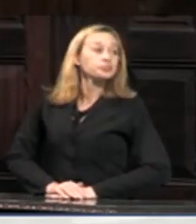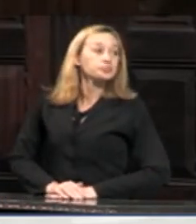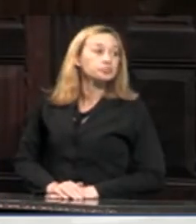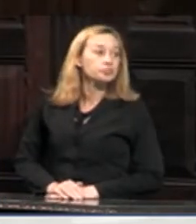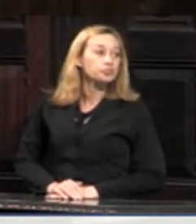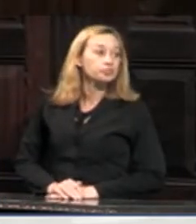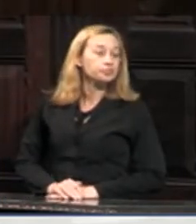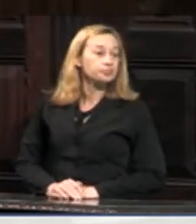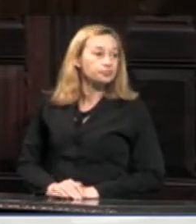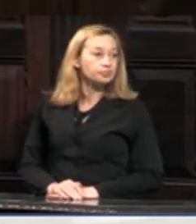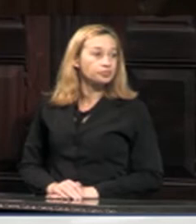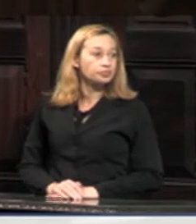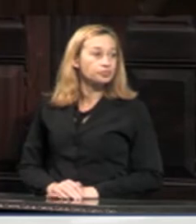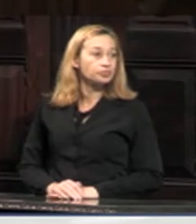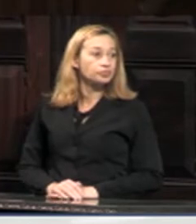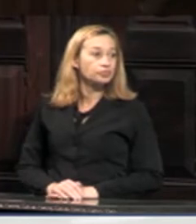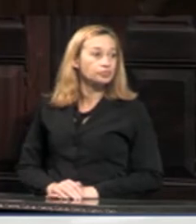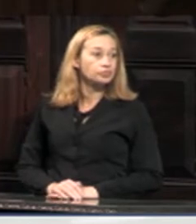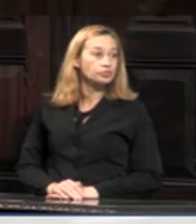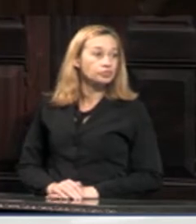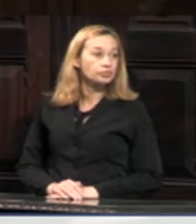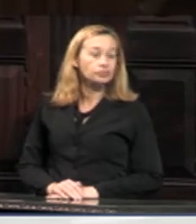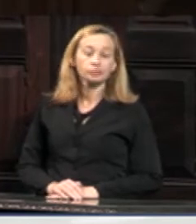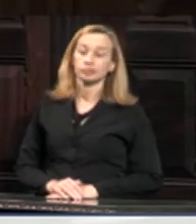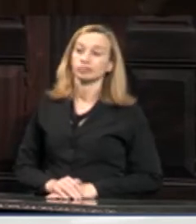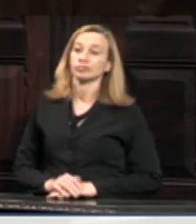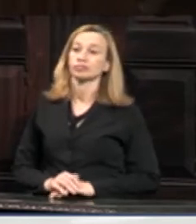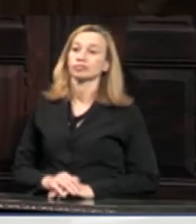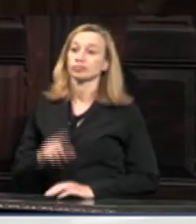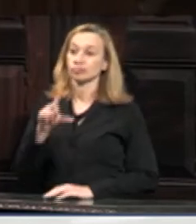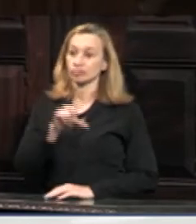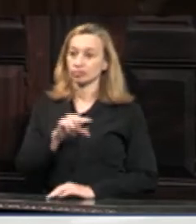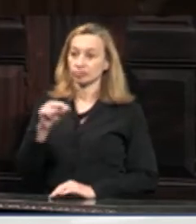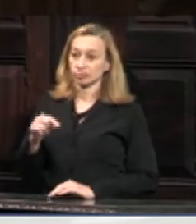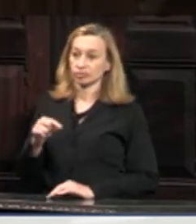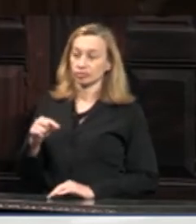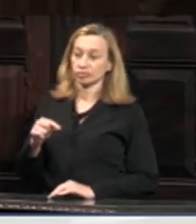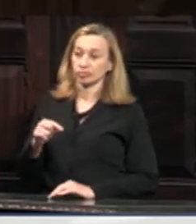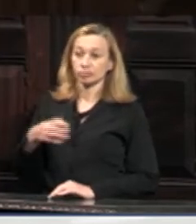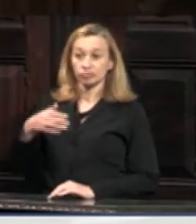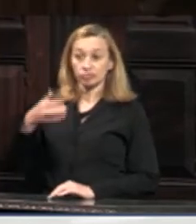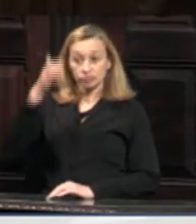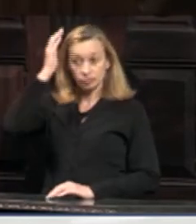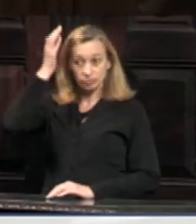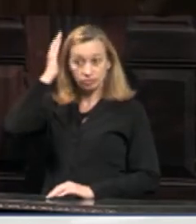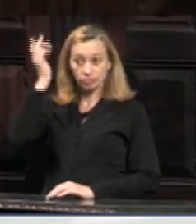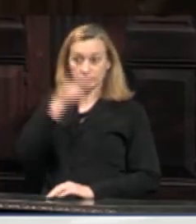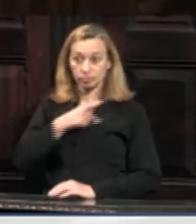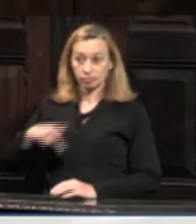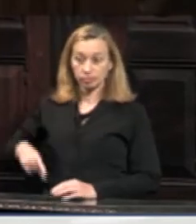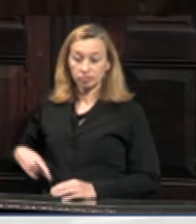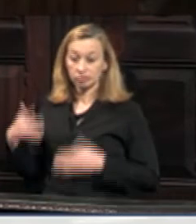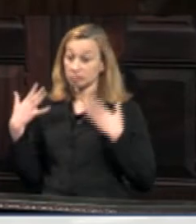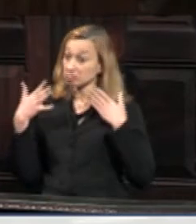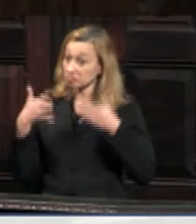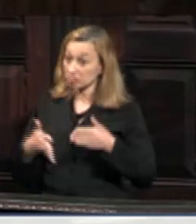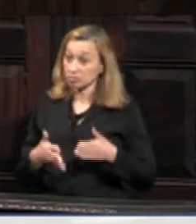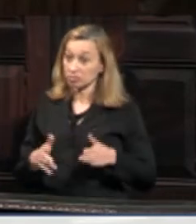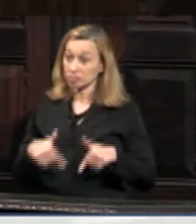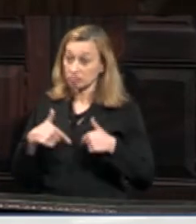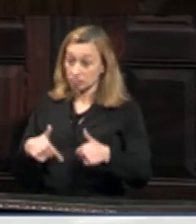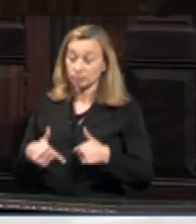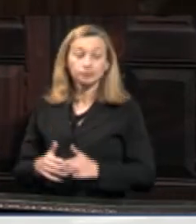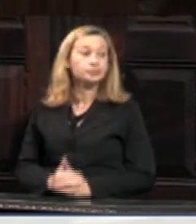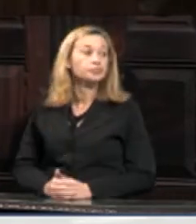ungido diretamente pelo voto popular, mas indiretamente o estava.